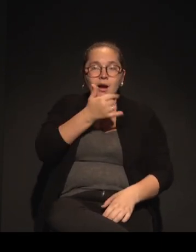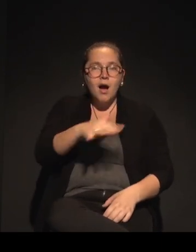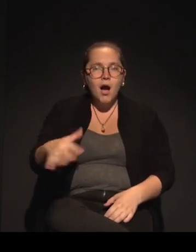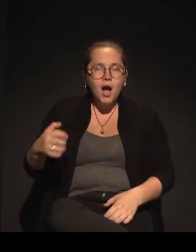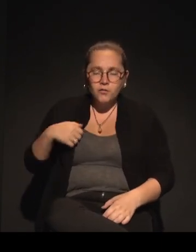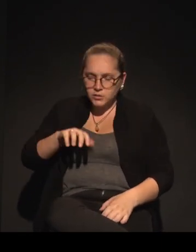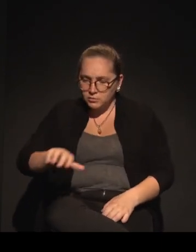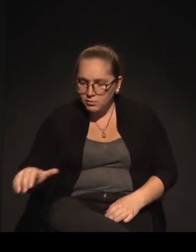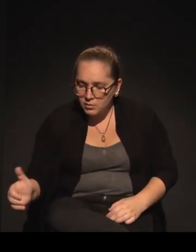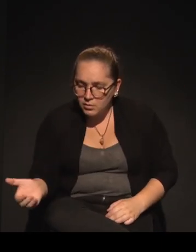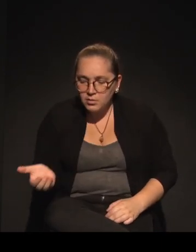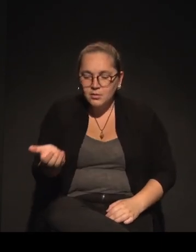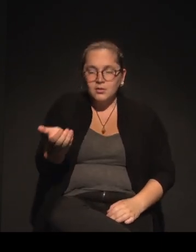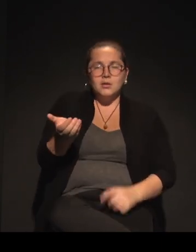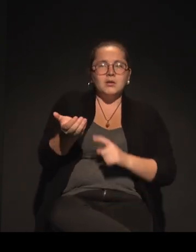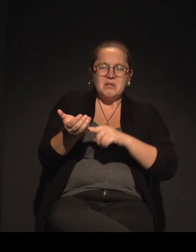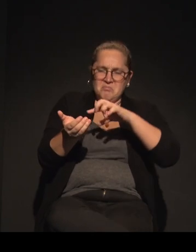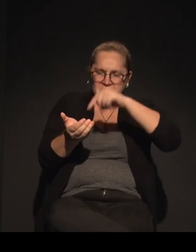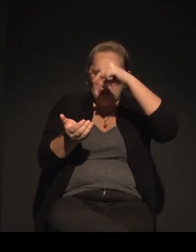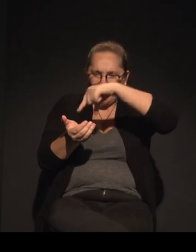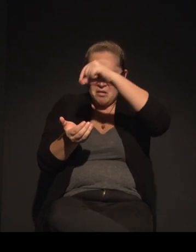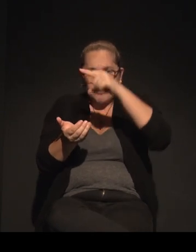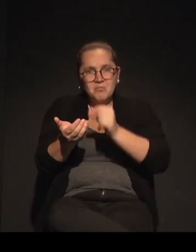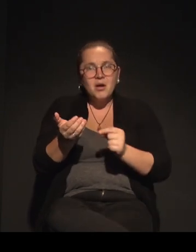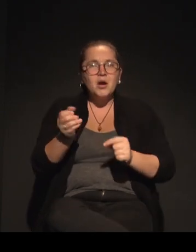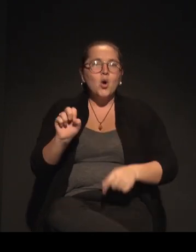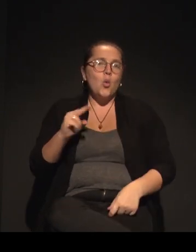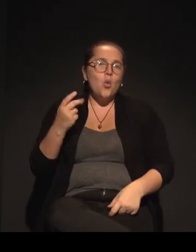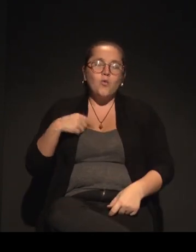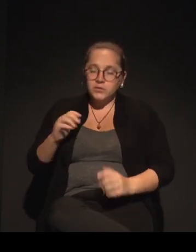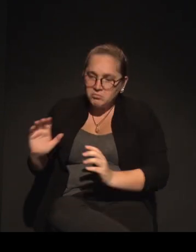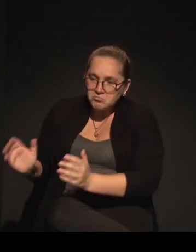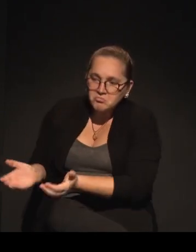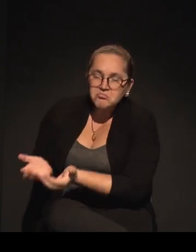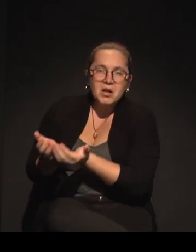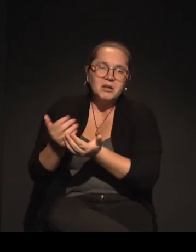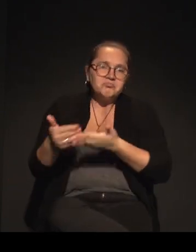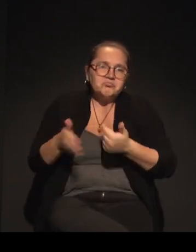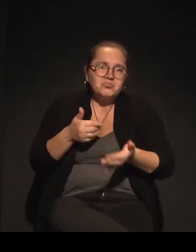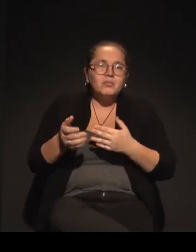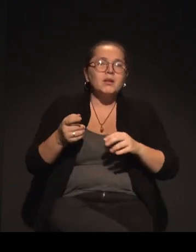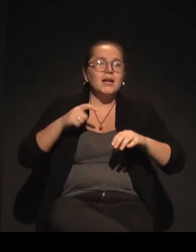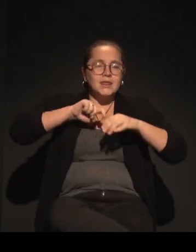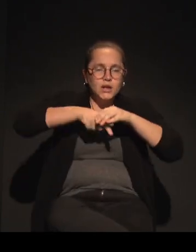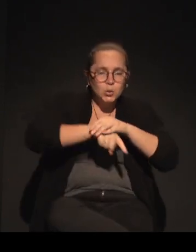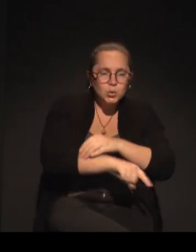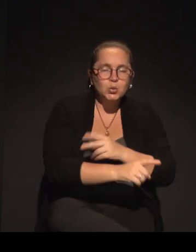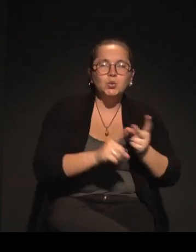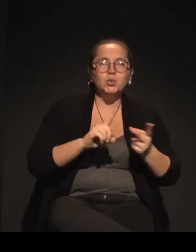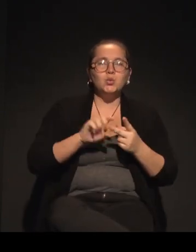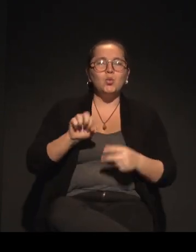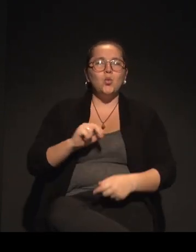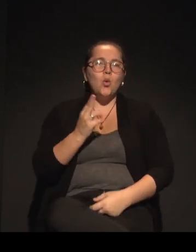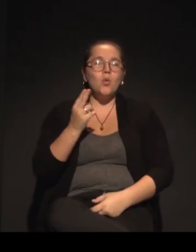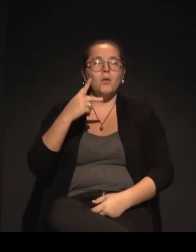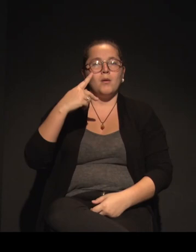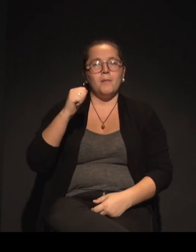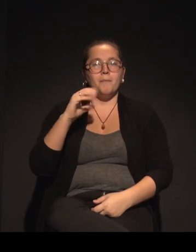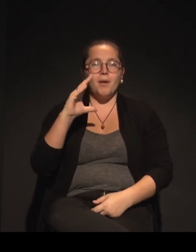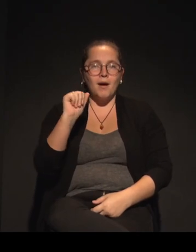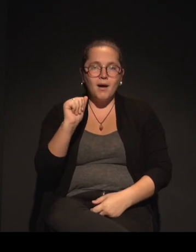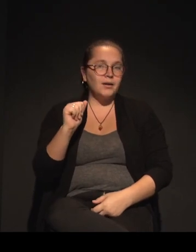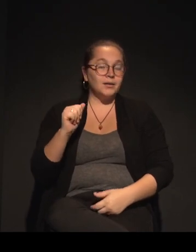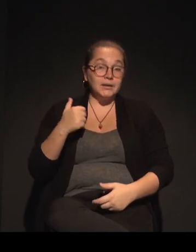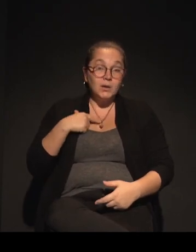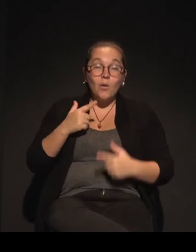pegar uma concha no mangue é na maneira de de pegar um tatu uma placa né então a linguagem ela ela perpassa